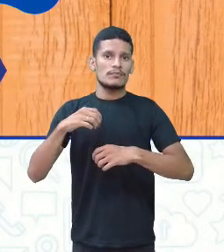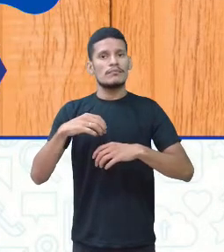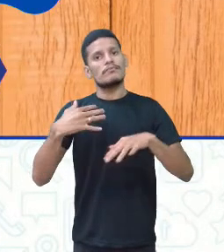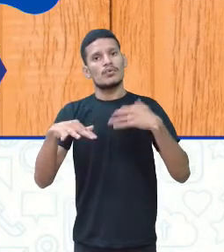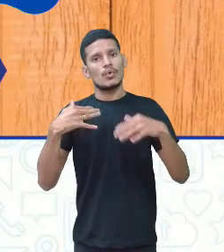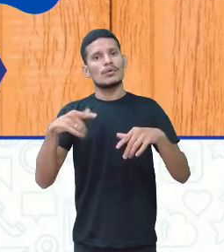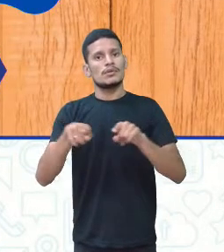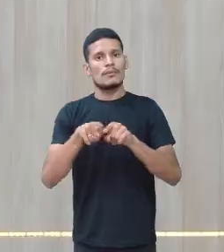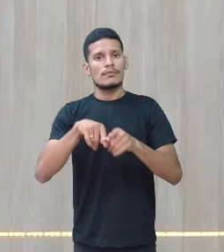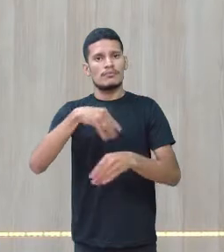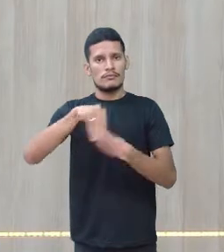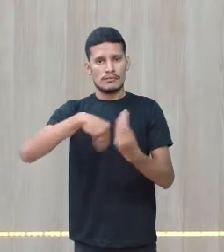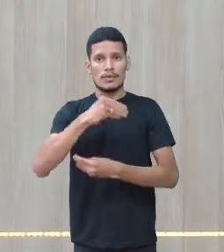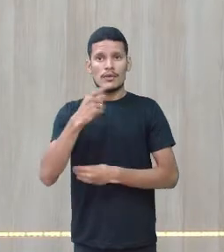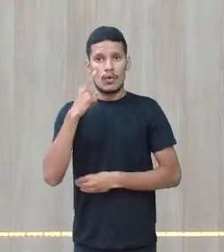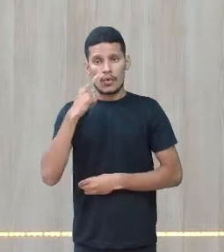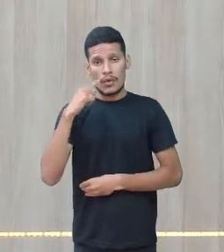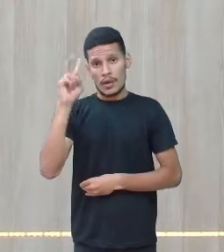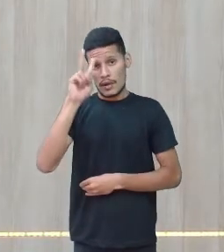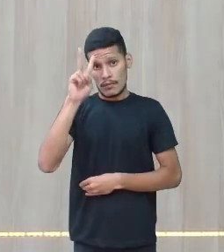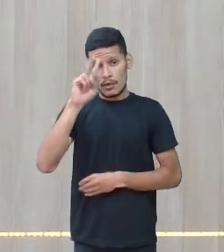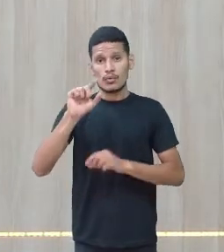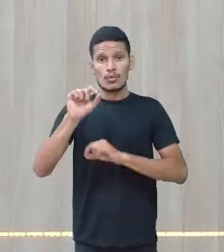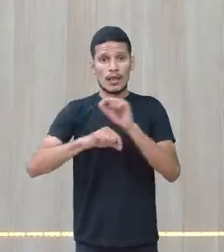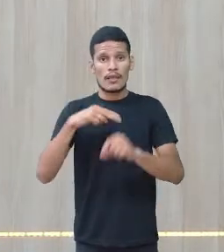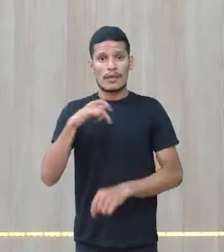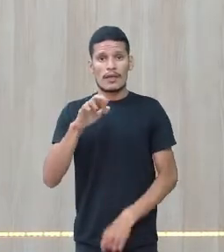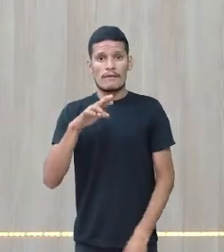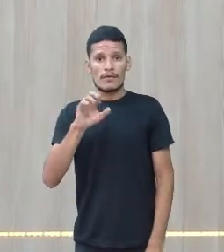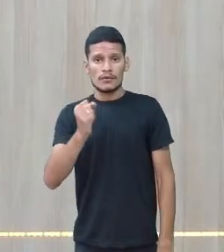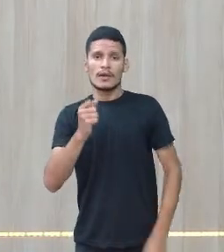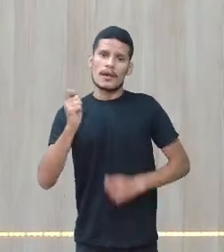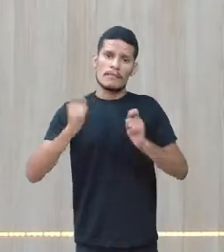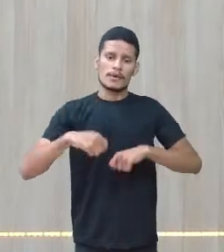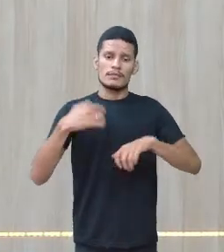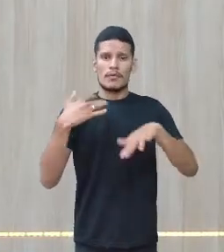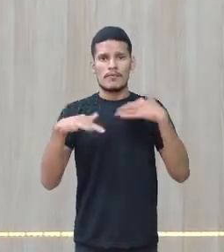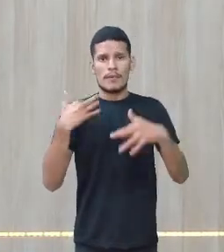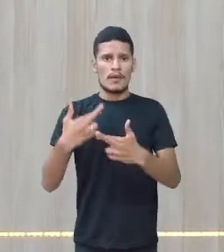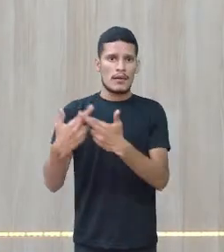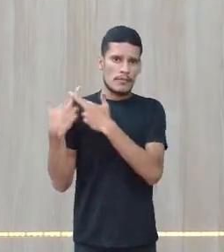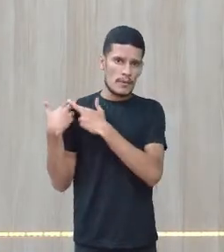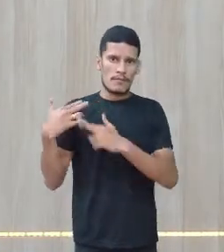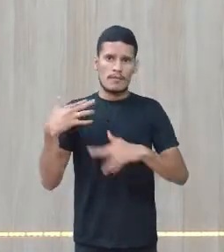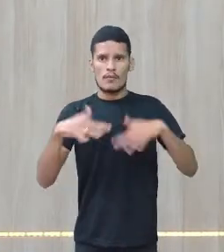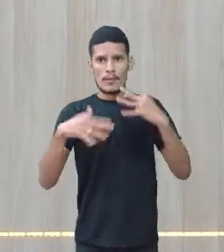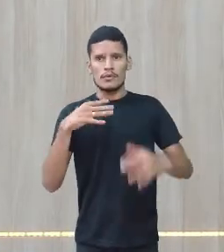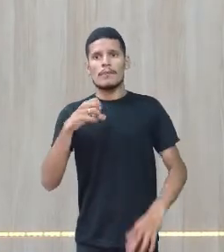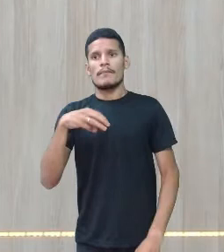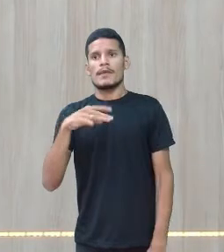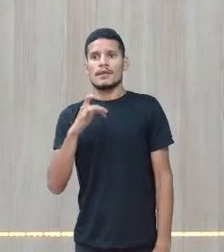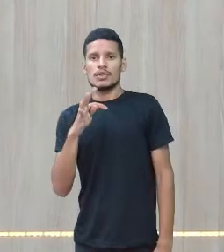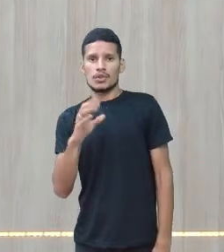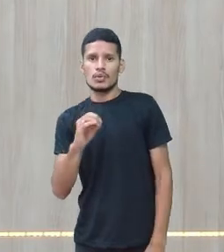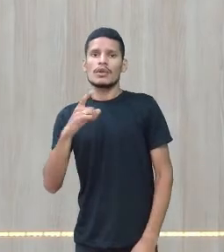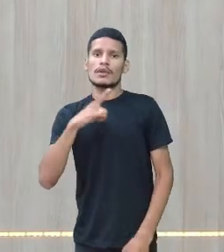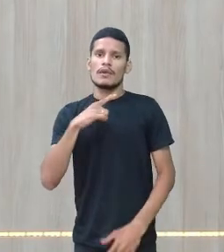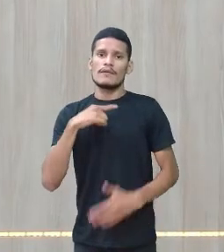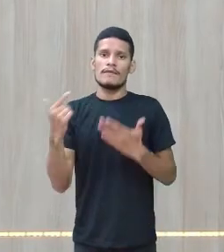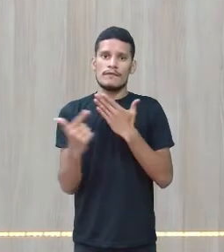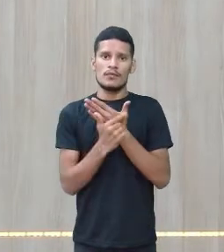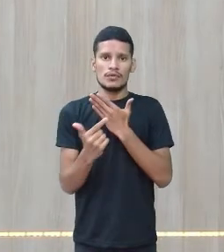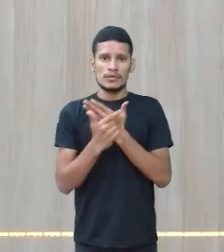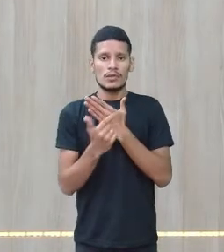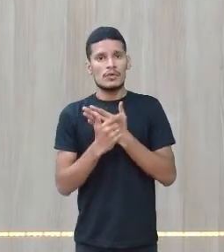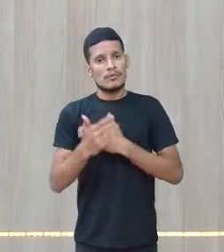que esses nervos, né, eles são aqueles responsáveis pelo movimento, o misto, a gente está vendo aí que ele tem as duas funções ao